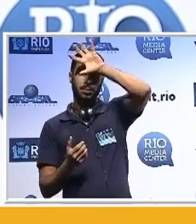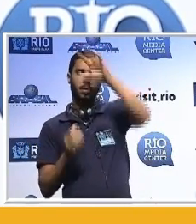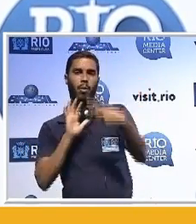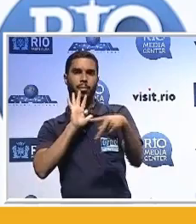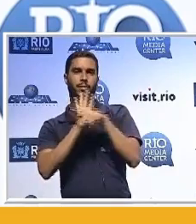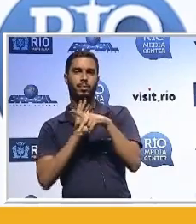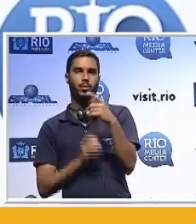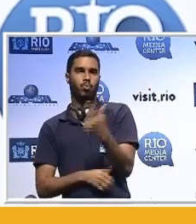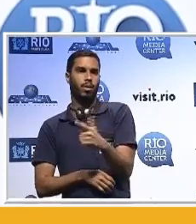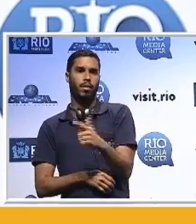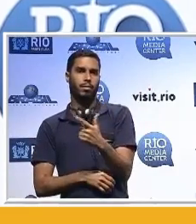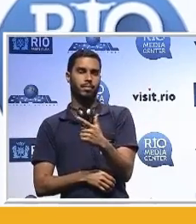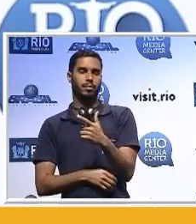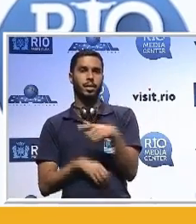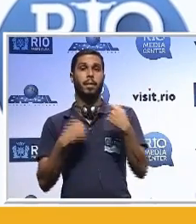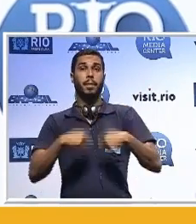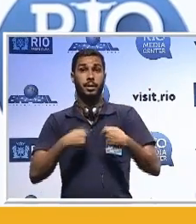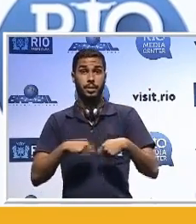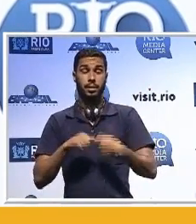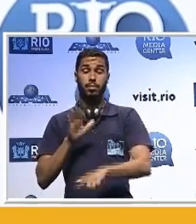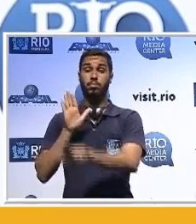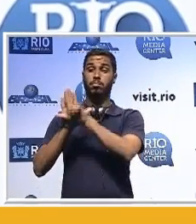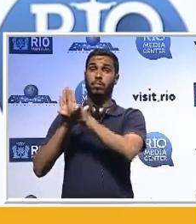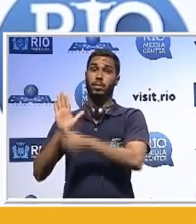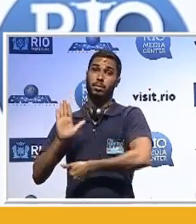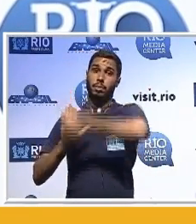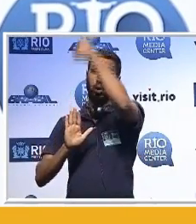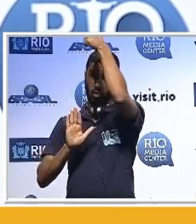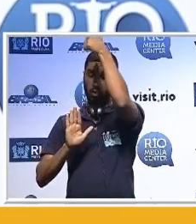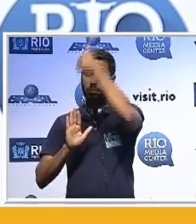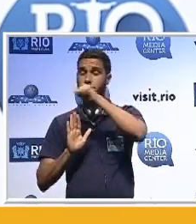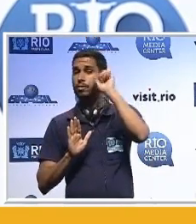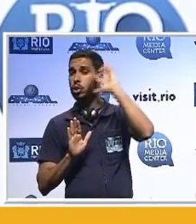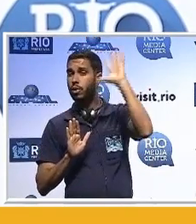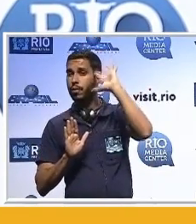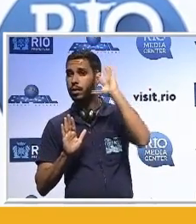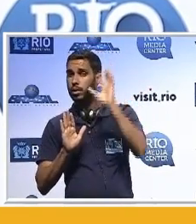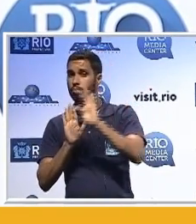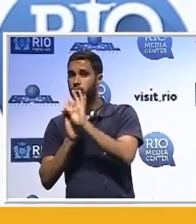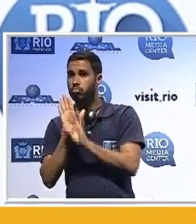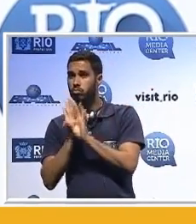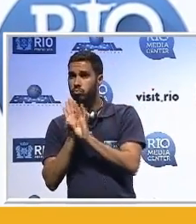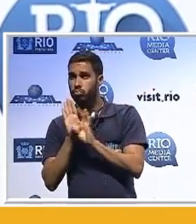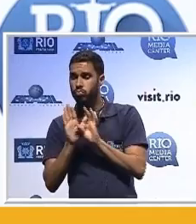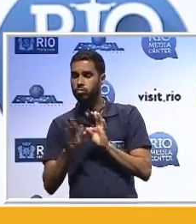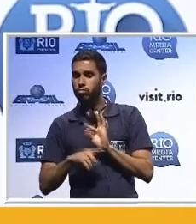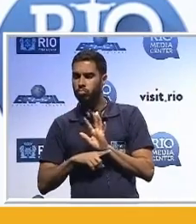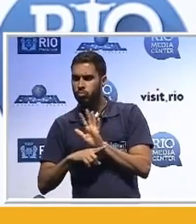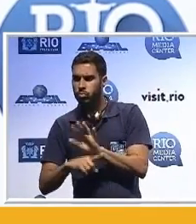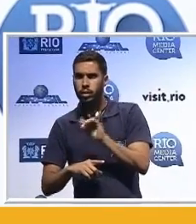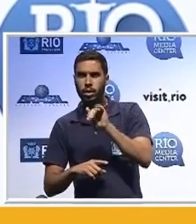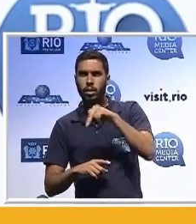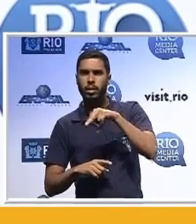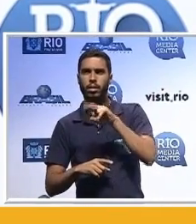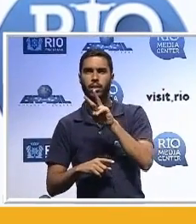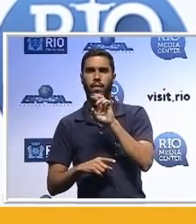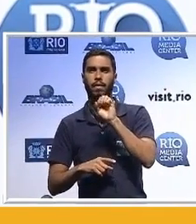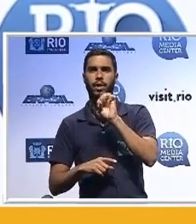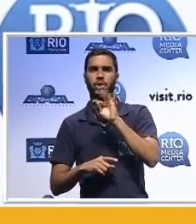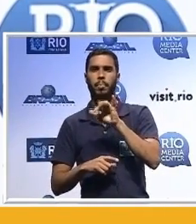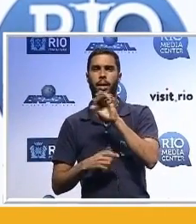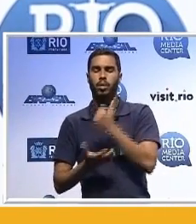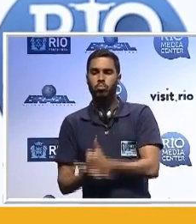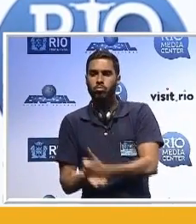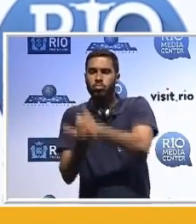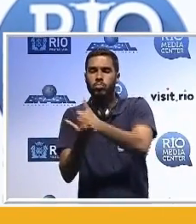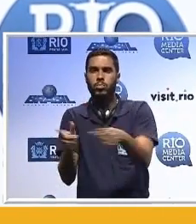continuidade. Você precisa ter melhores leis com uma filosofia pró-investimento e sustentabilidade ao mesmo tempo,